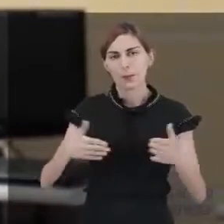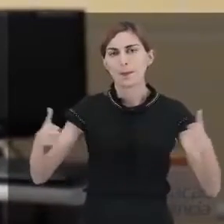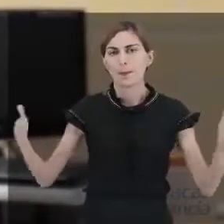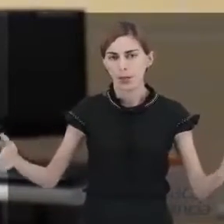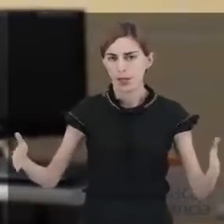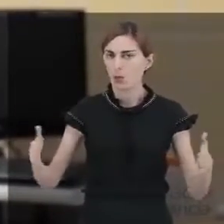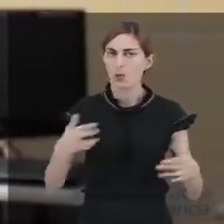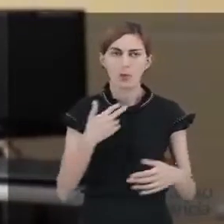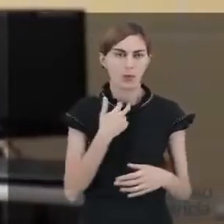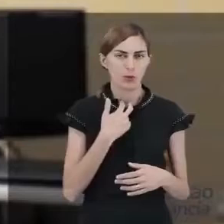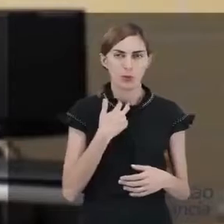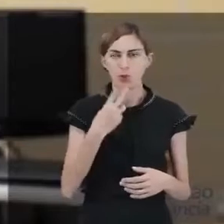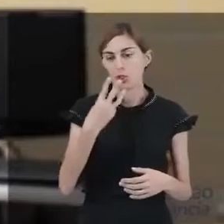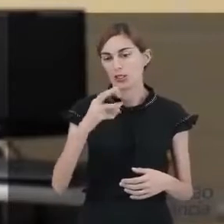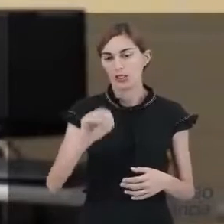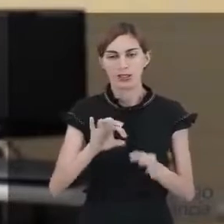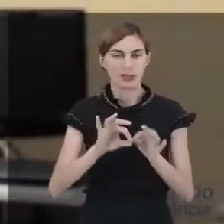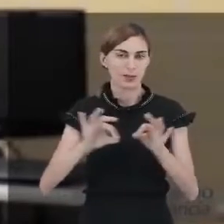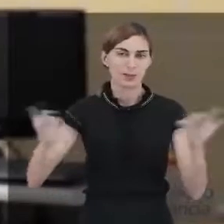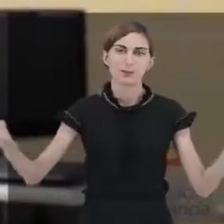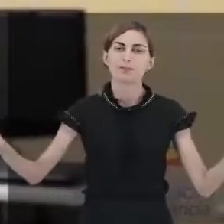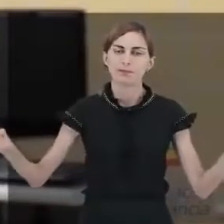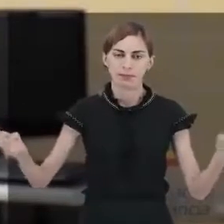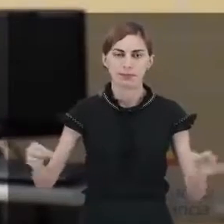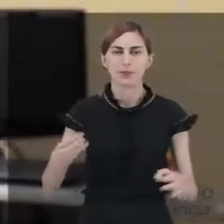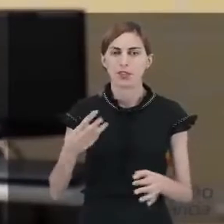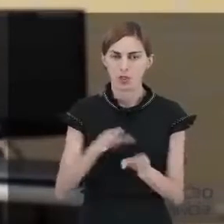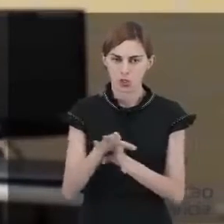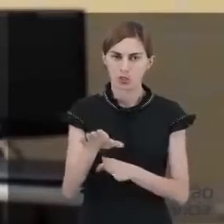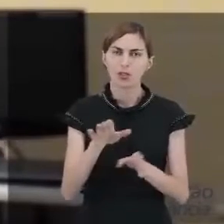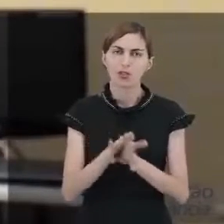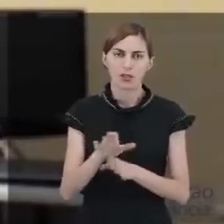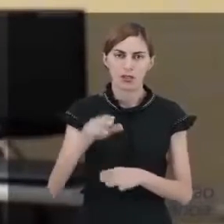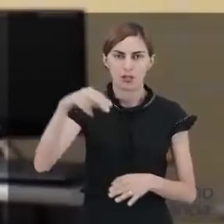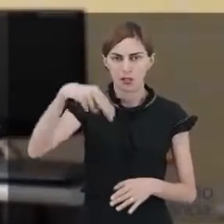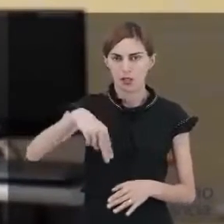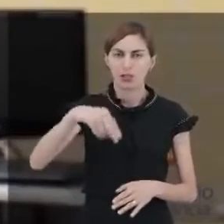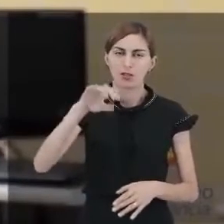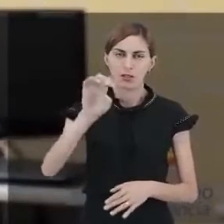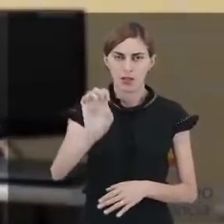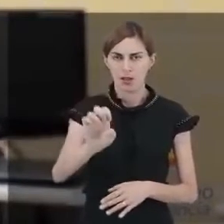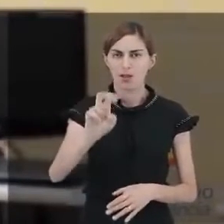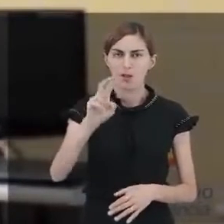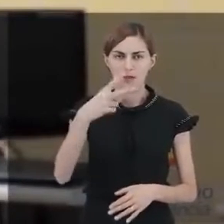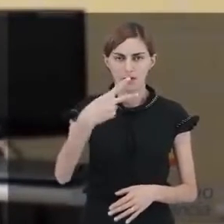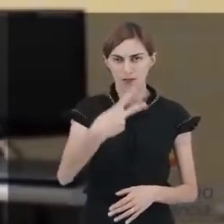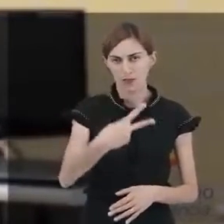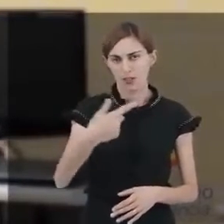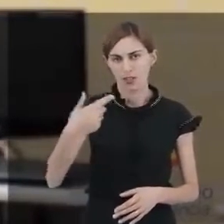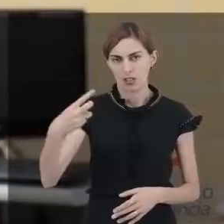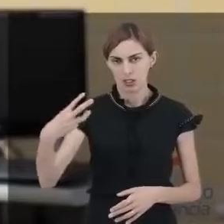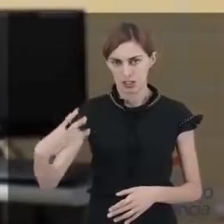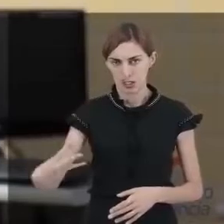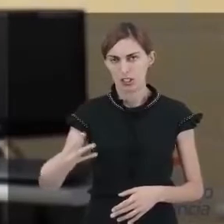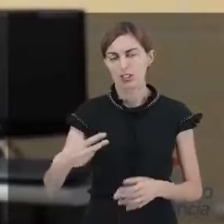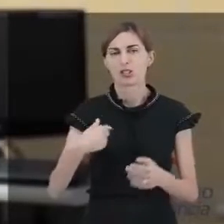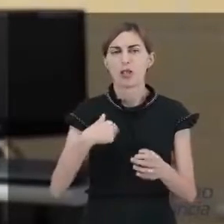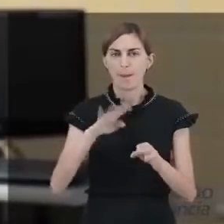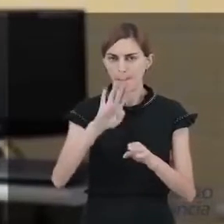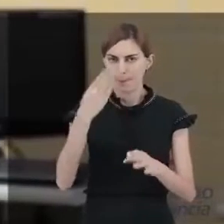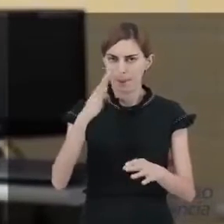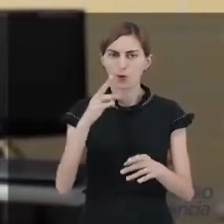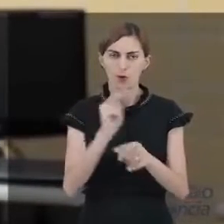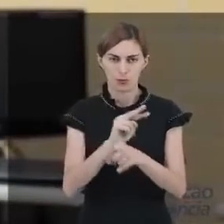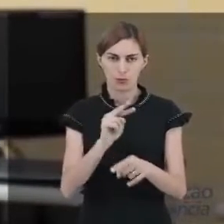não pode exceder a 30 metros. Esta é a recomendação da NR 23. Em falando sobre portas que protegem essas